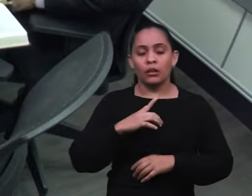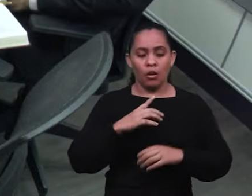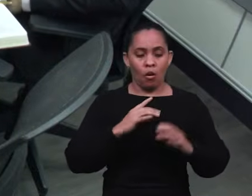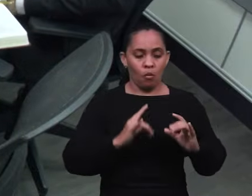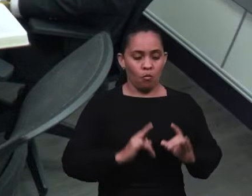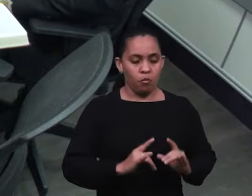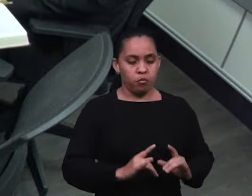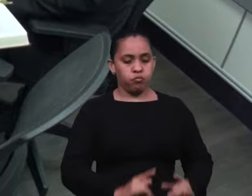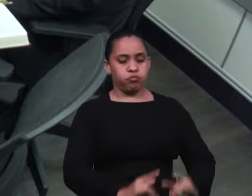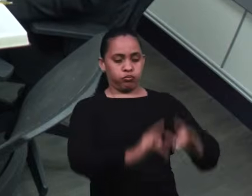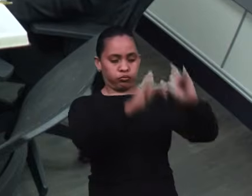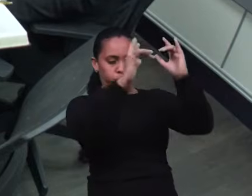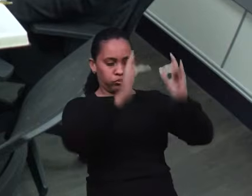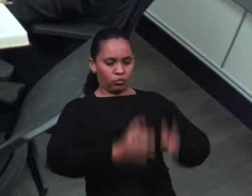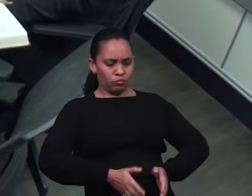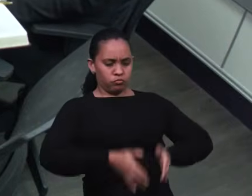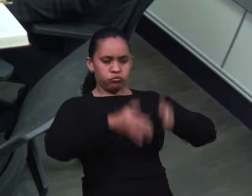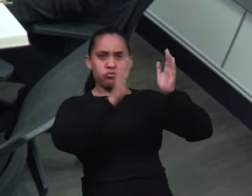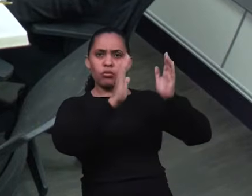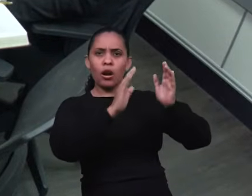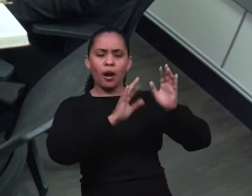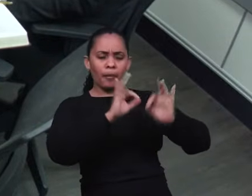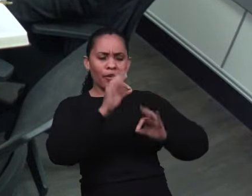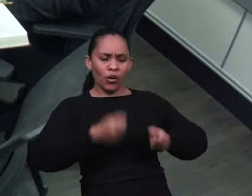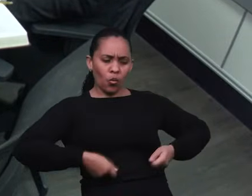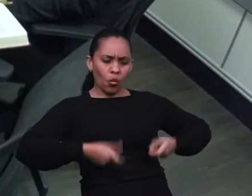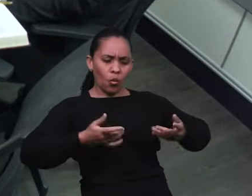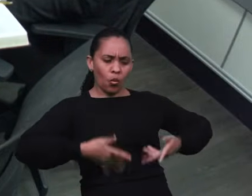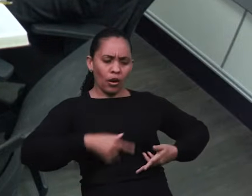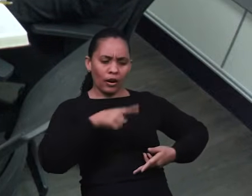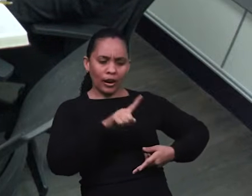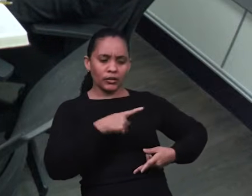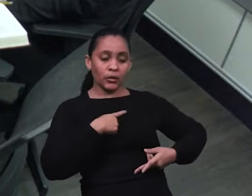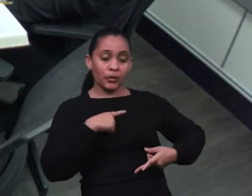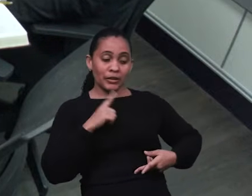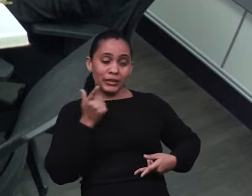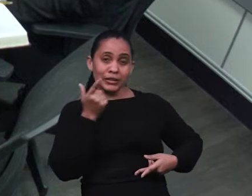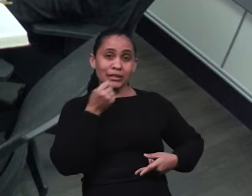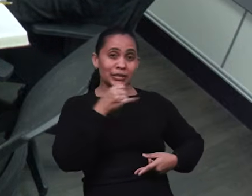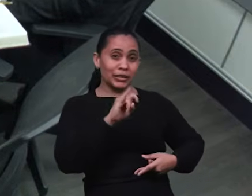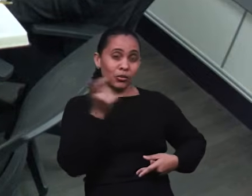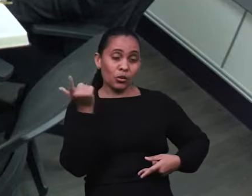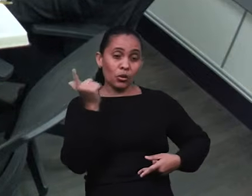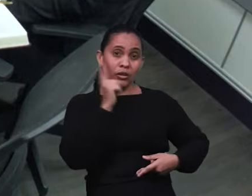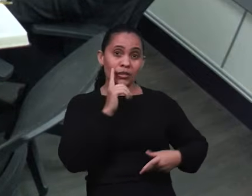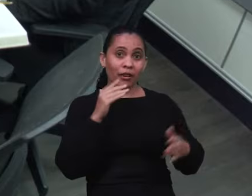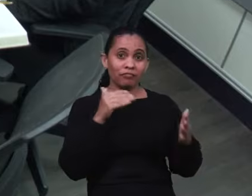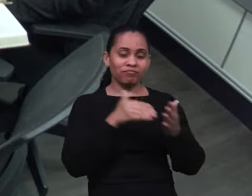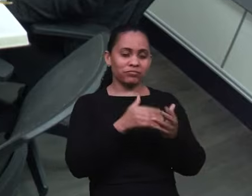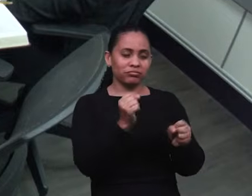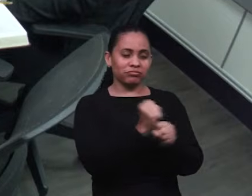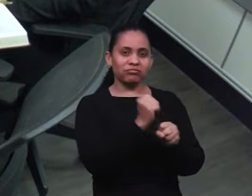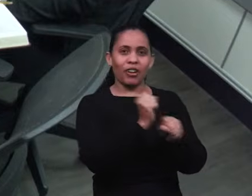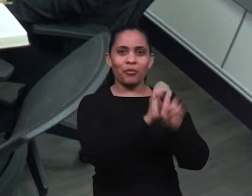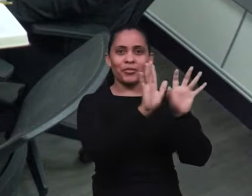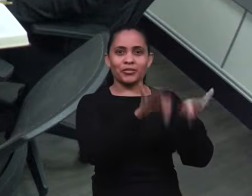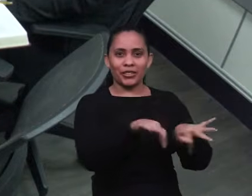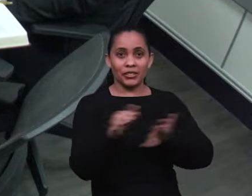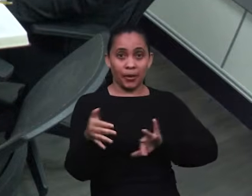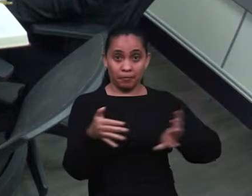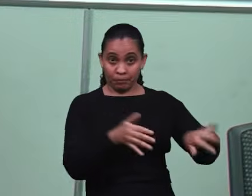se assenta primeiro a fazer as contas dos gastos para ver se tem com a que acabar? Então é importante isso. O Senhor